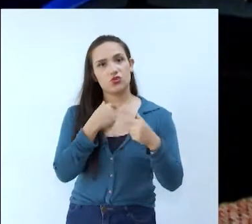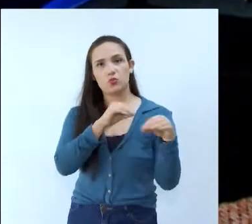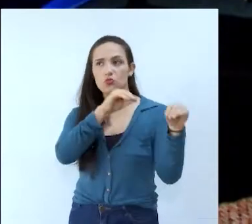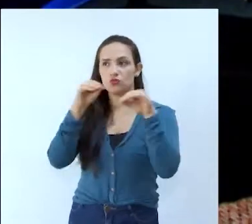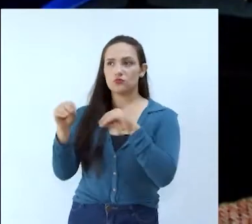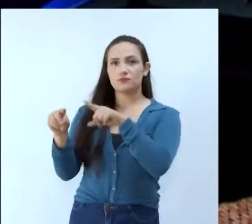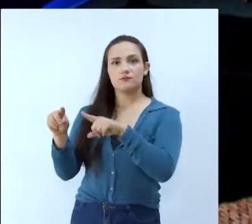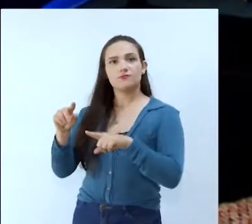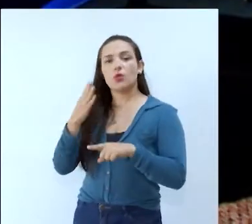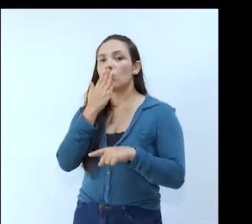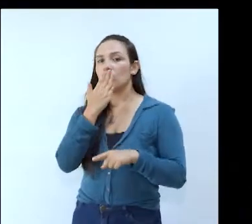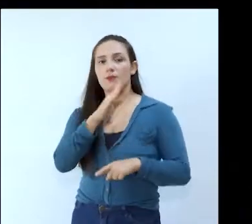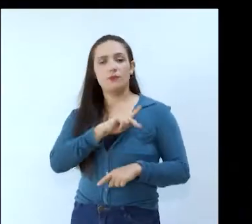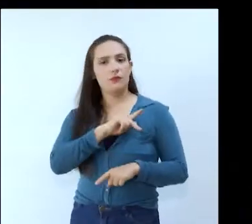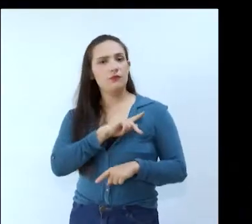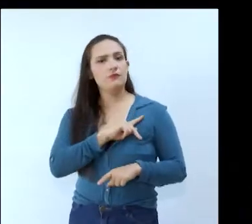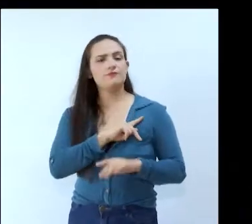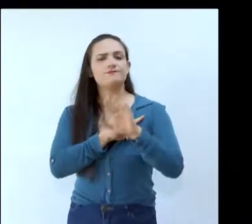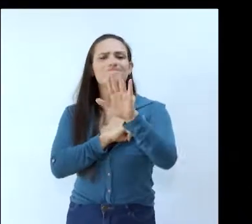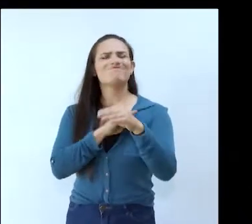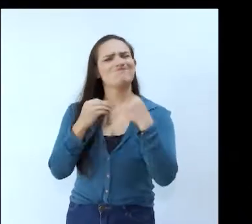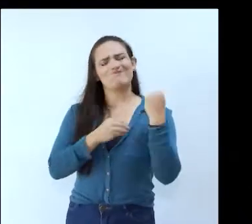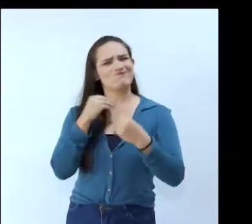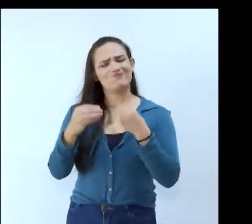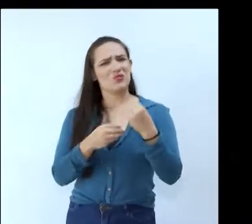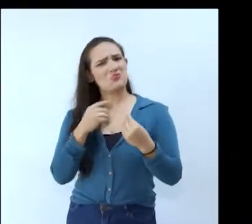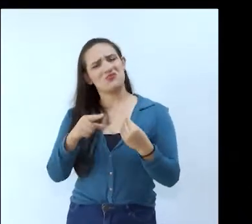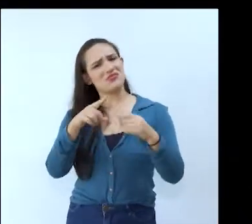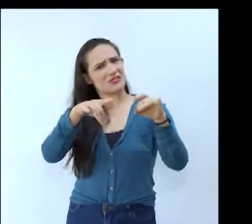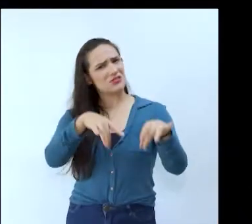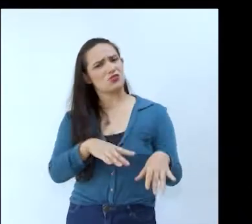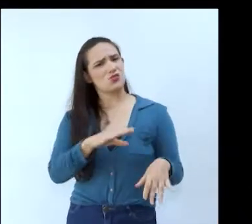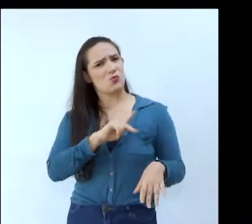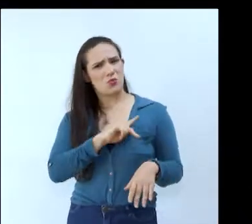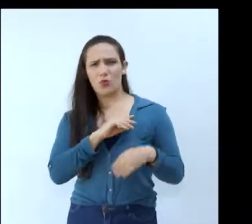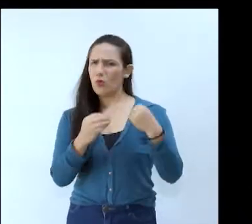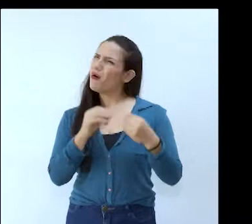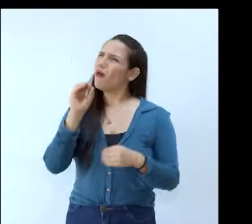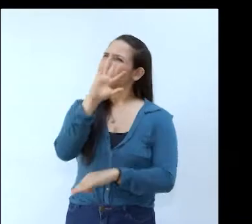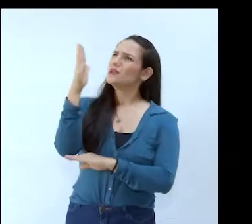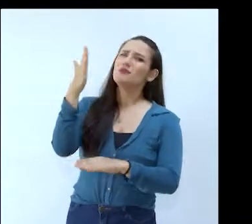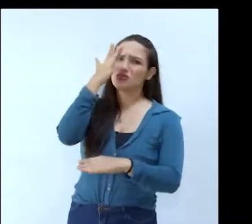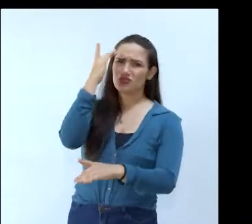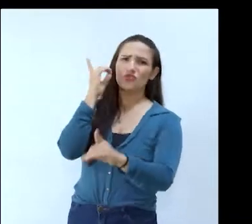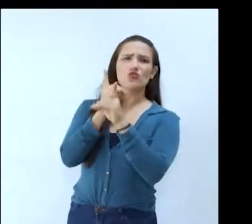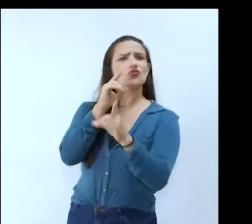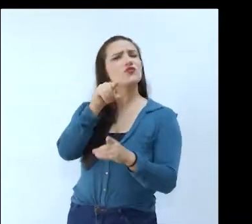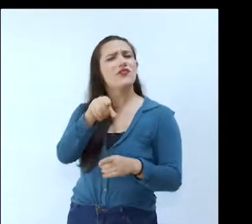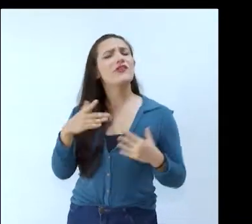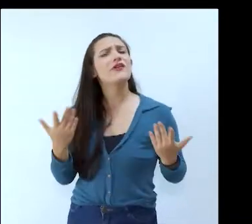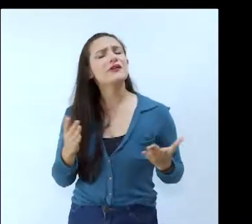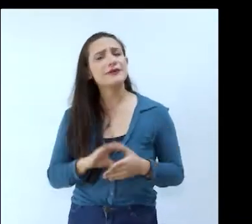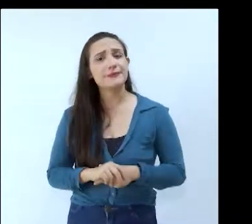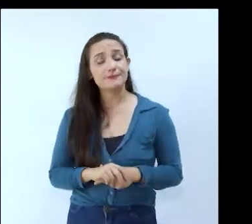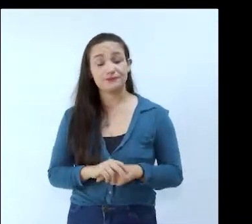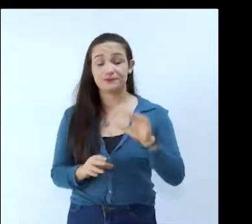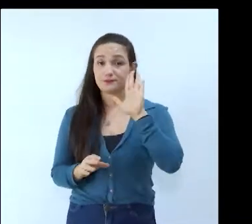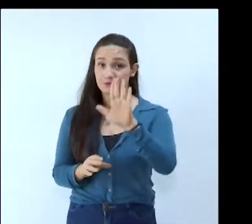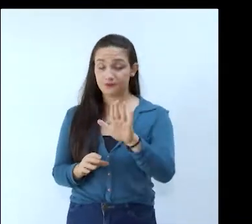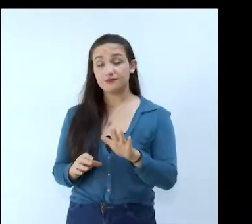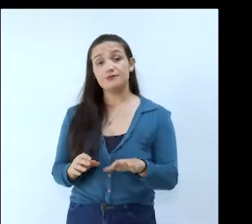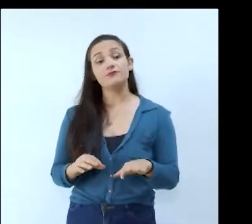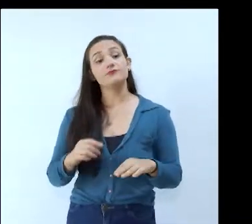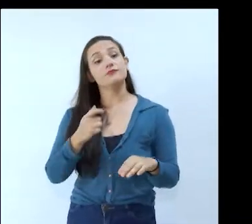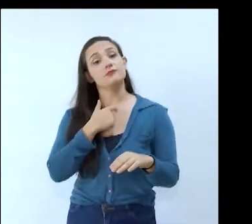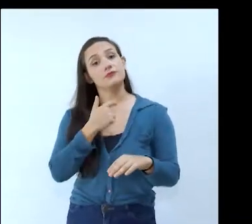do Comercial. Eu não conhecia seu Vicente Arenari, só de nome, né? Que ele e o Castilho eram famosos aqui na época, né? Aí ele ligou lá, os caras estavam